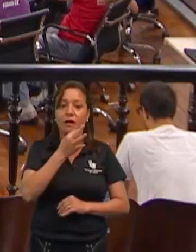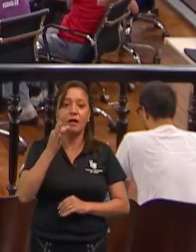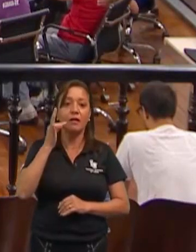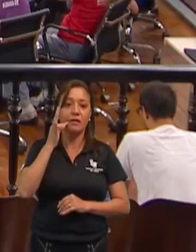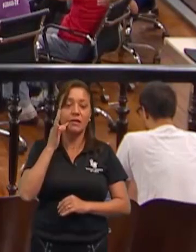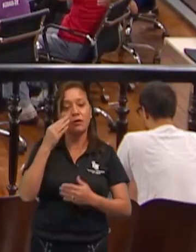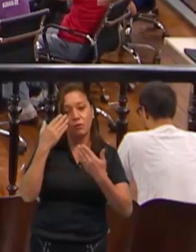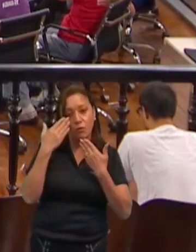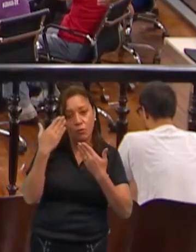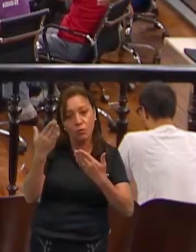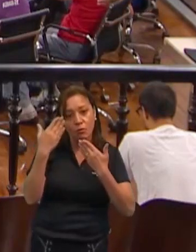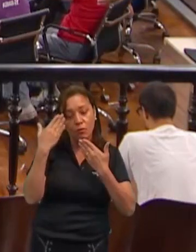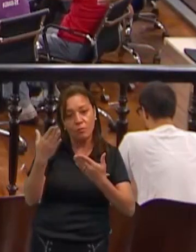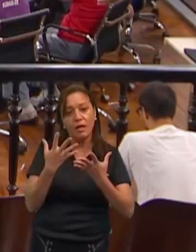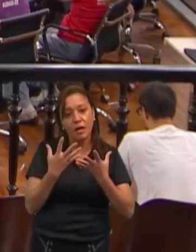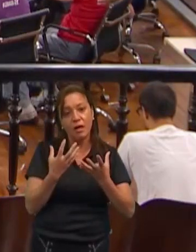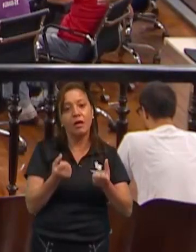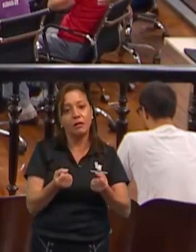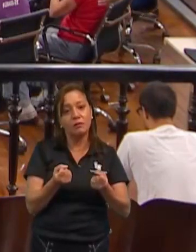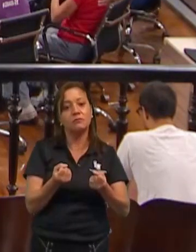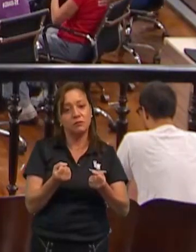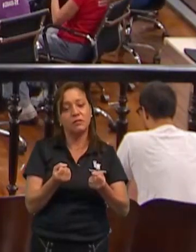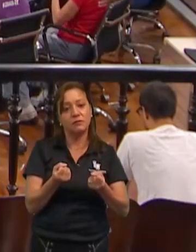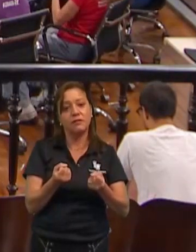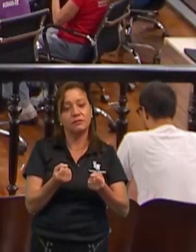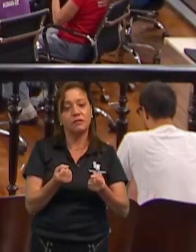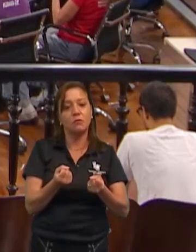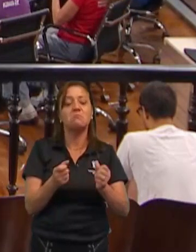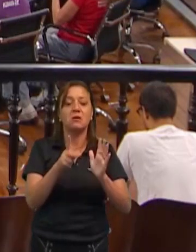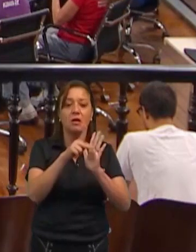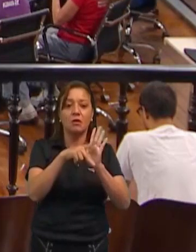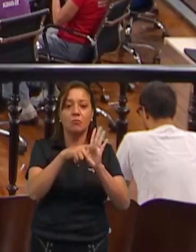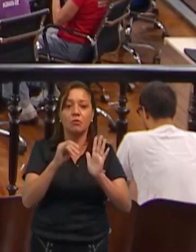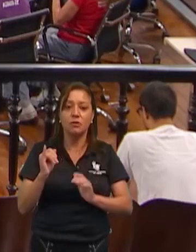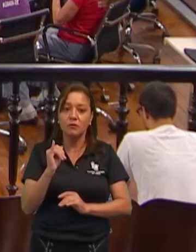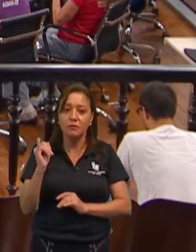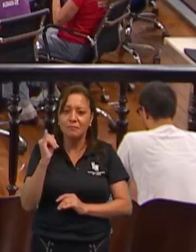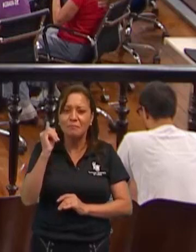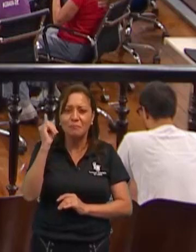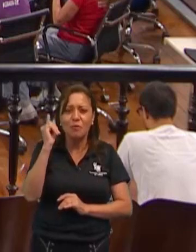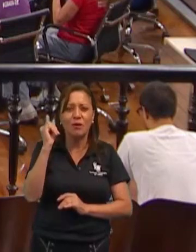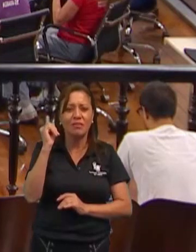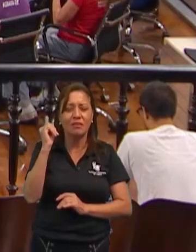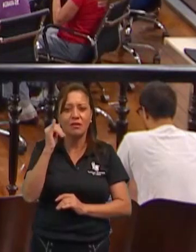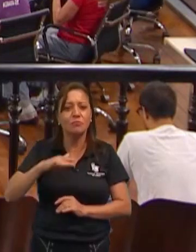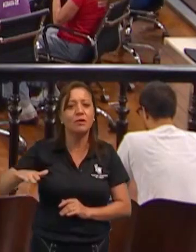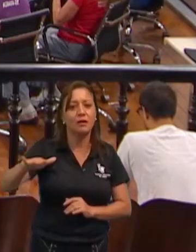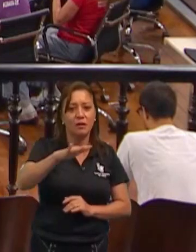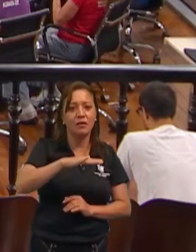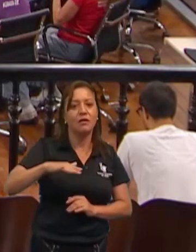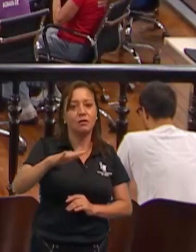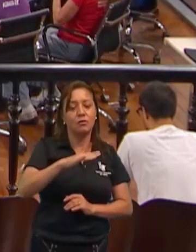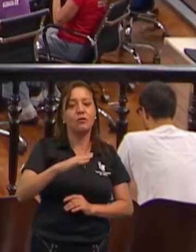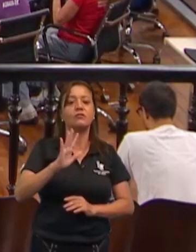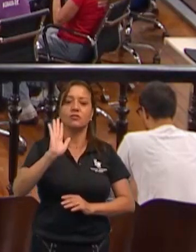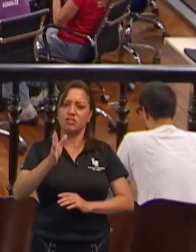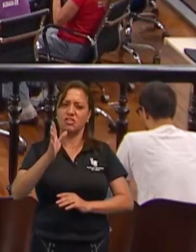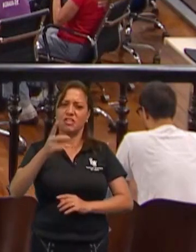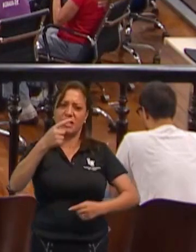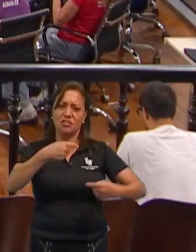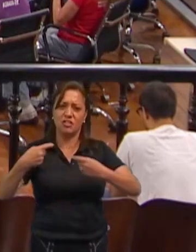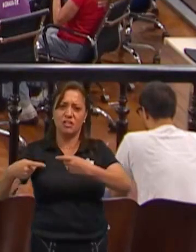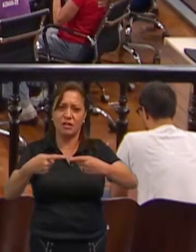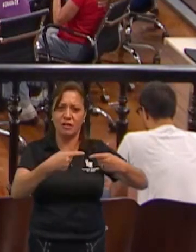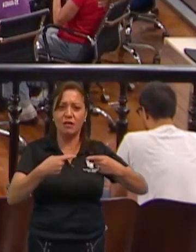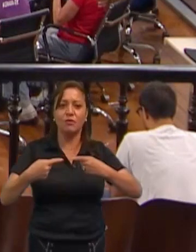Agradecer a votação, a aprovação em primeira discussão. É um projeto muito importante para nós. Estive em diálogo com alguns vereadores. Em segunda